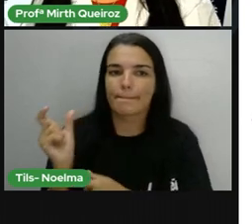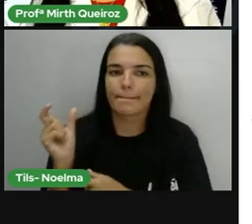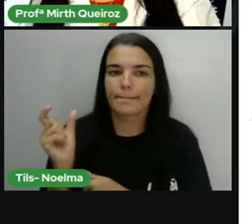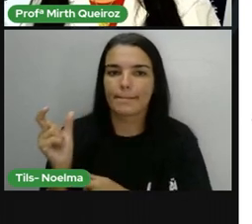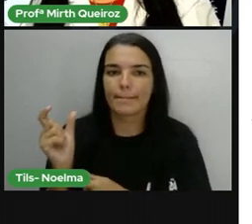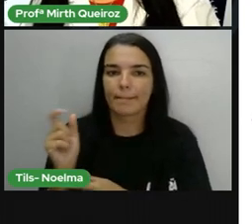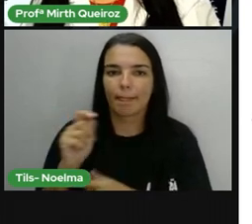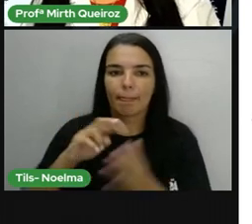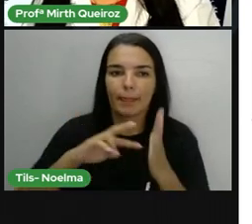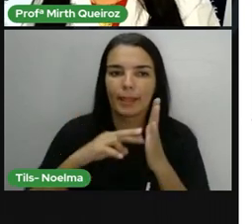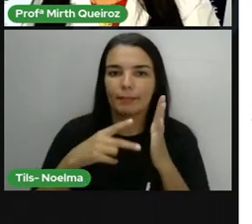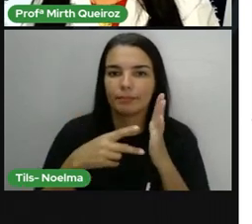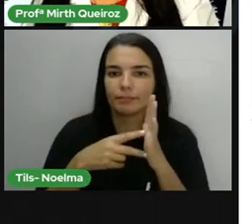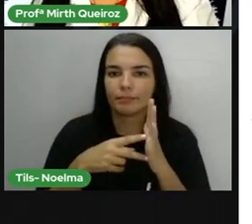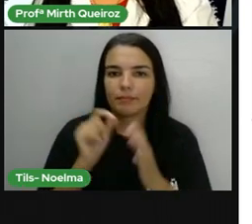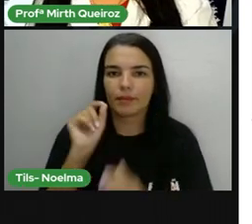né?